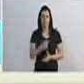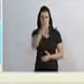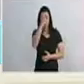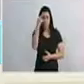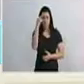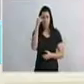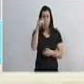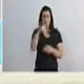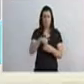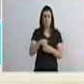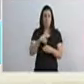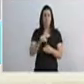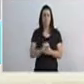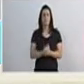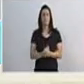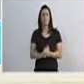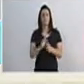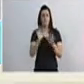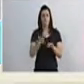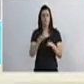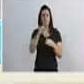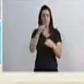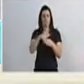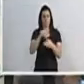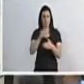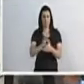voto. Encerrada a votação.